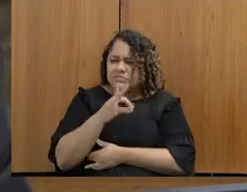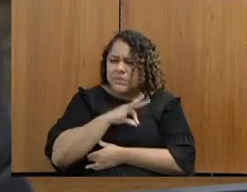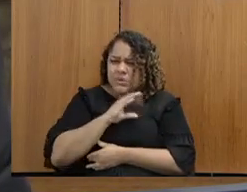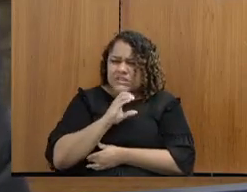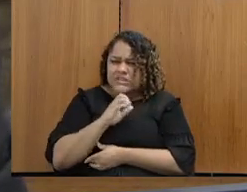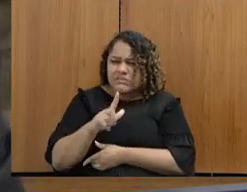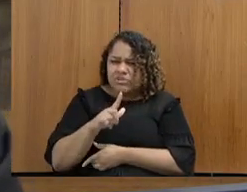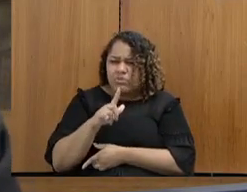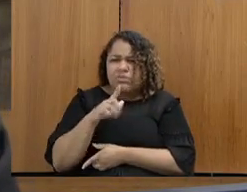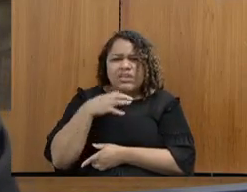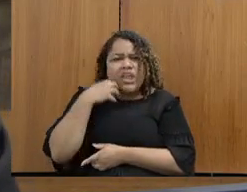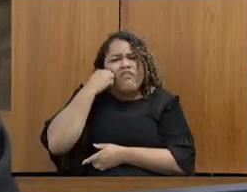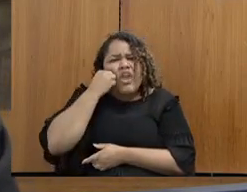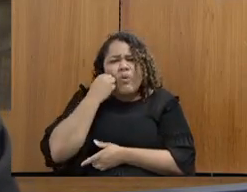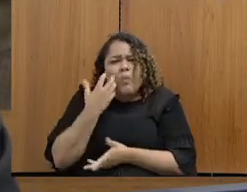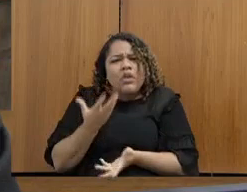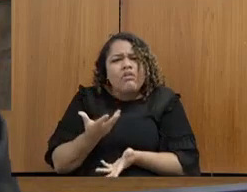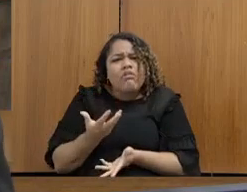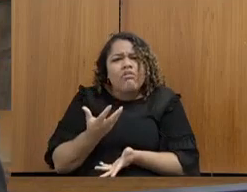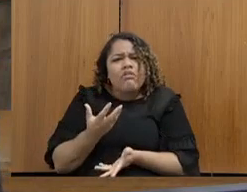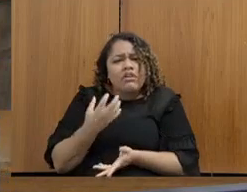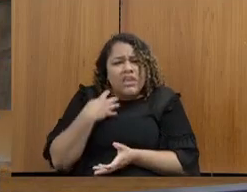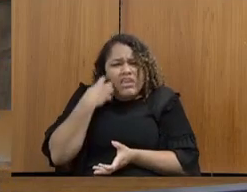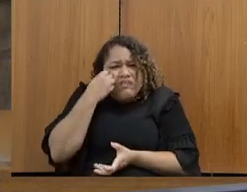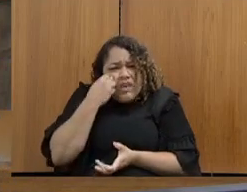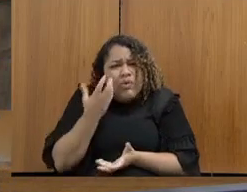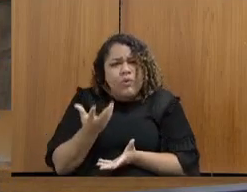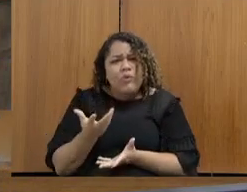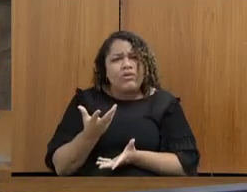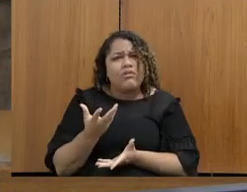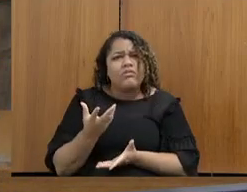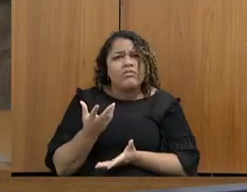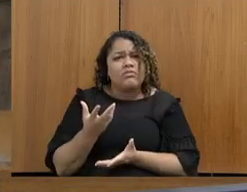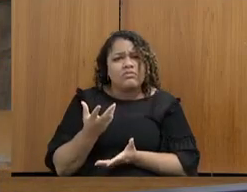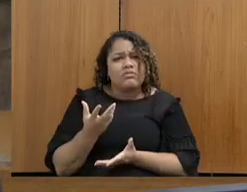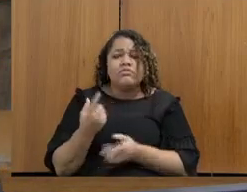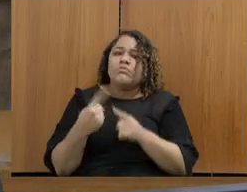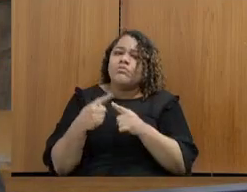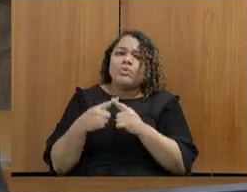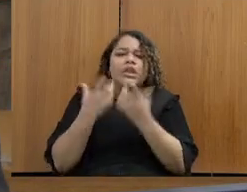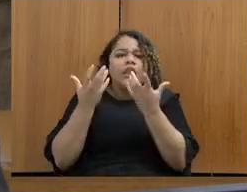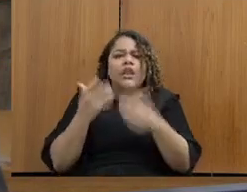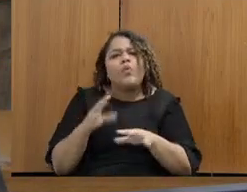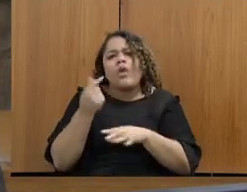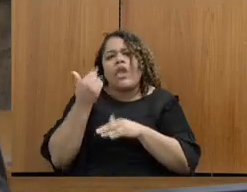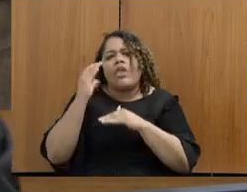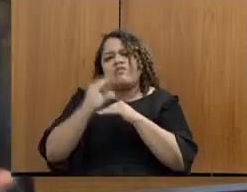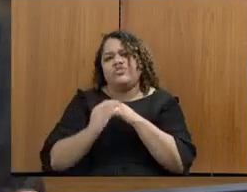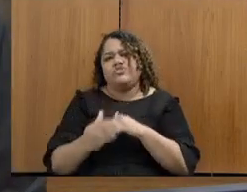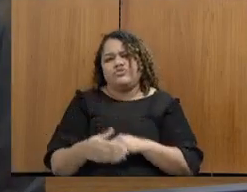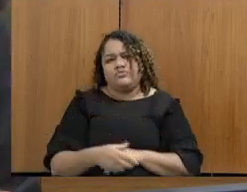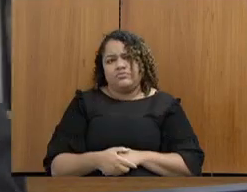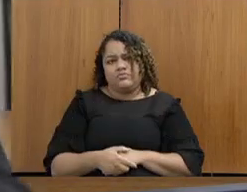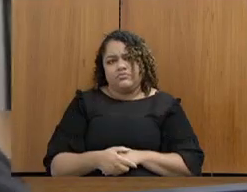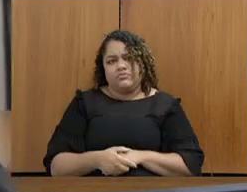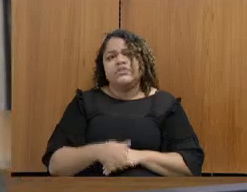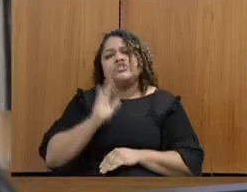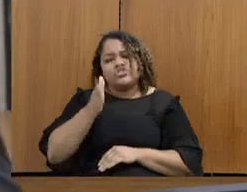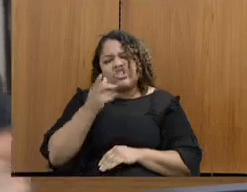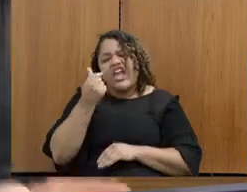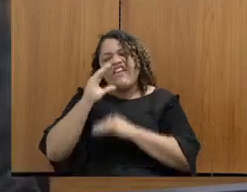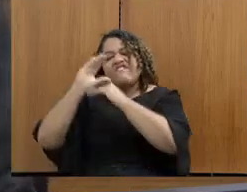é vergonha porque porque não querem fazer o investimento que fazem outras áreas